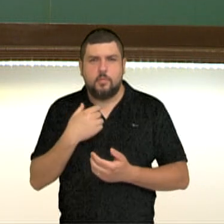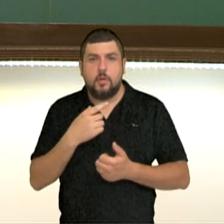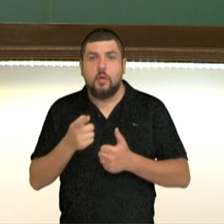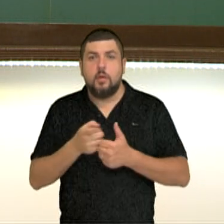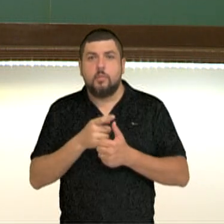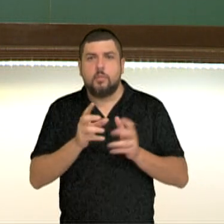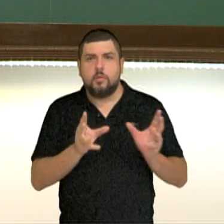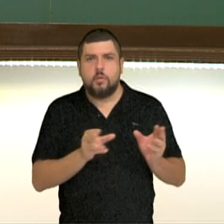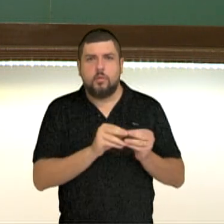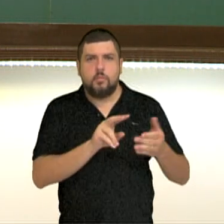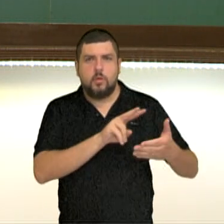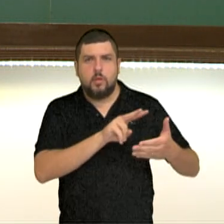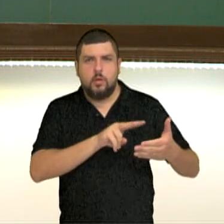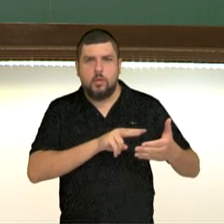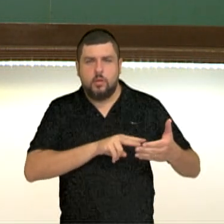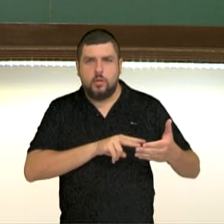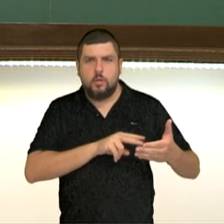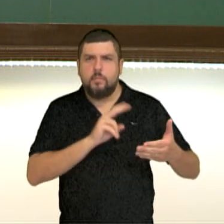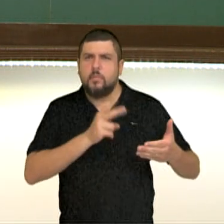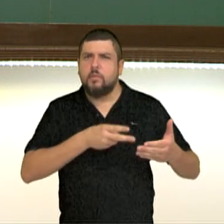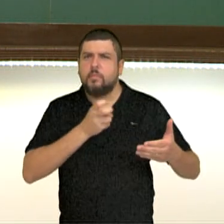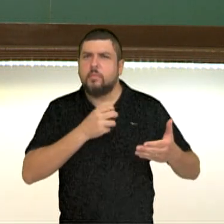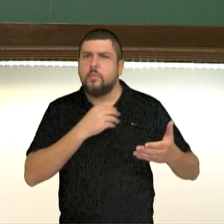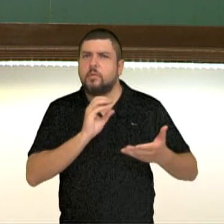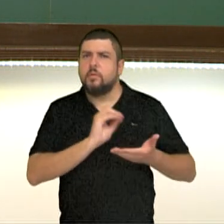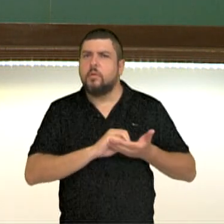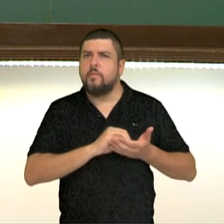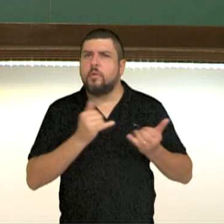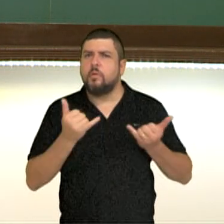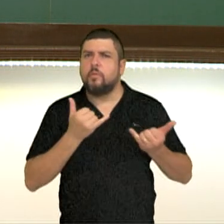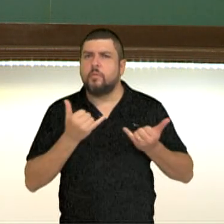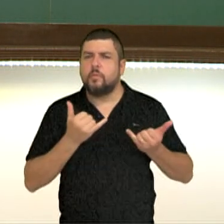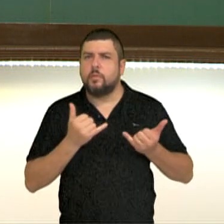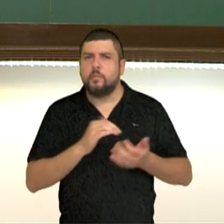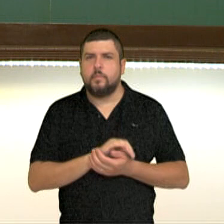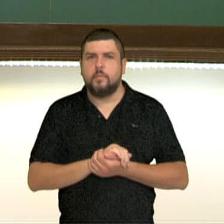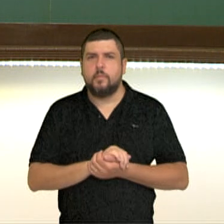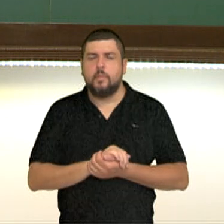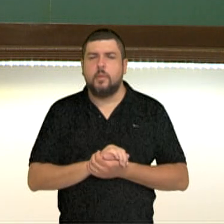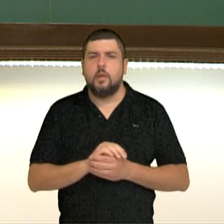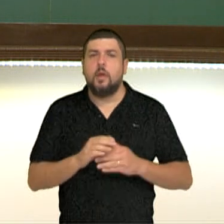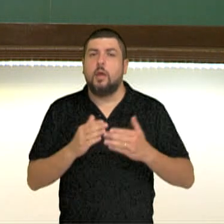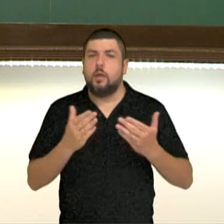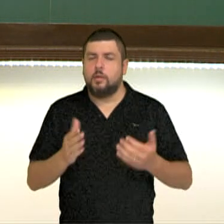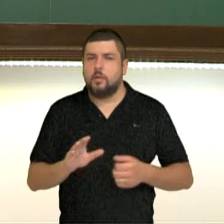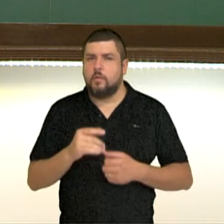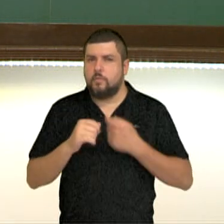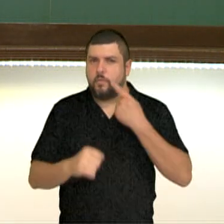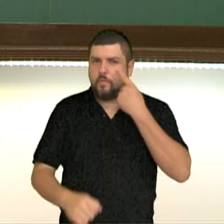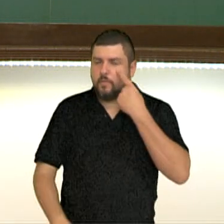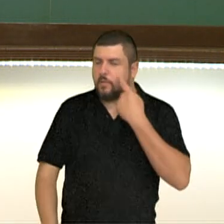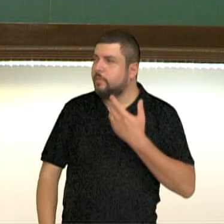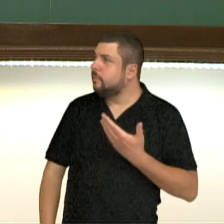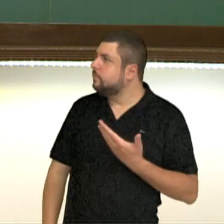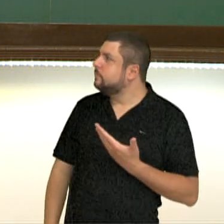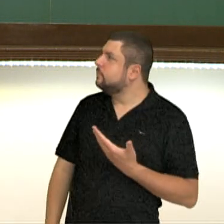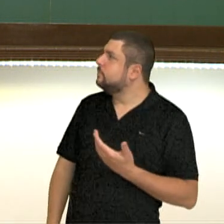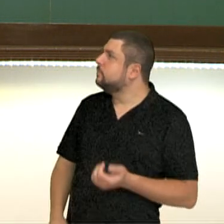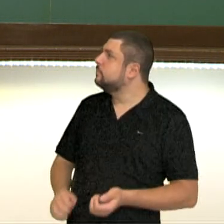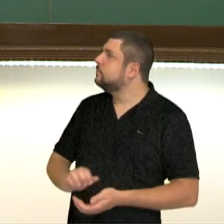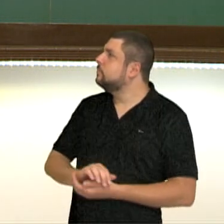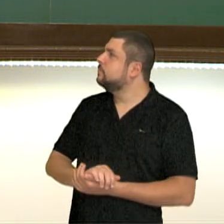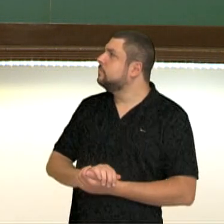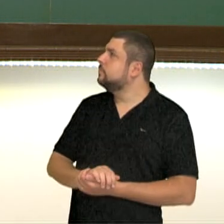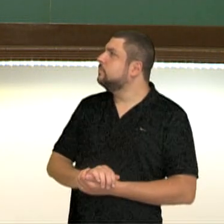da resenha, se você achou que faltou alguma informação. Para isso, eu vou retomar aqui o texto da